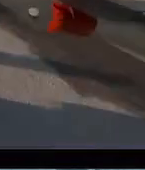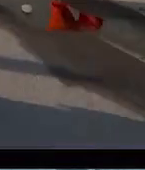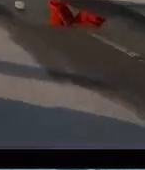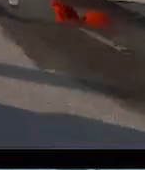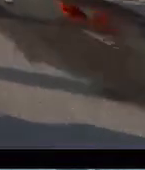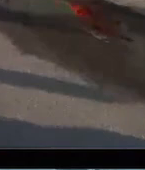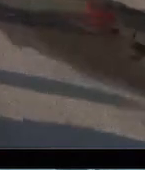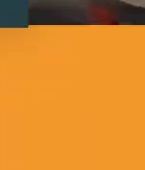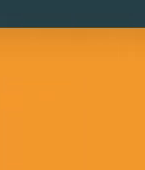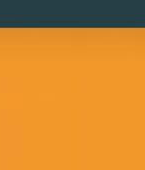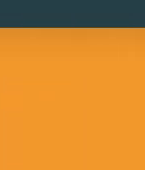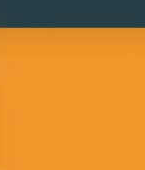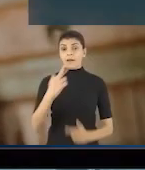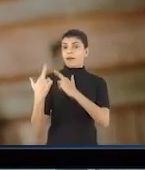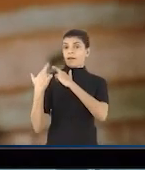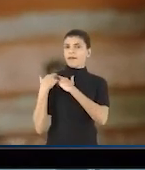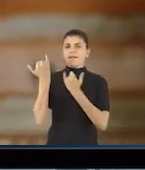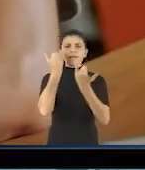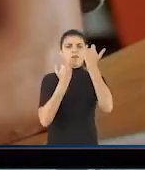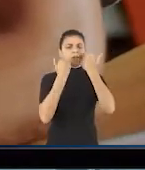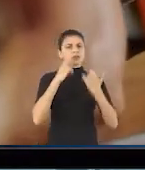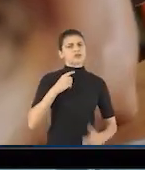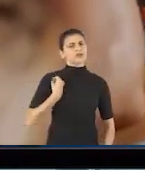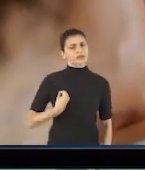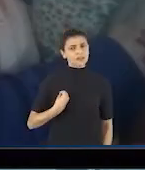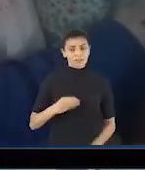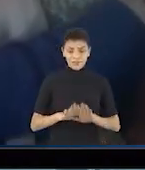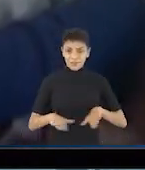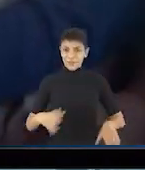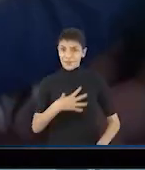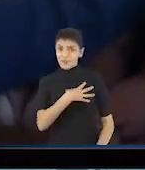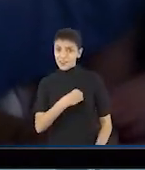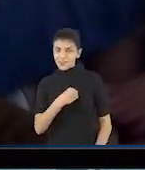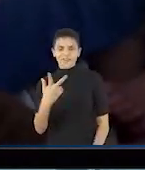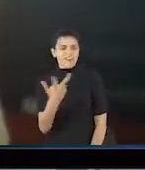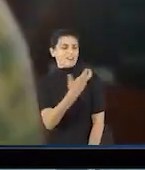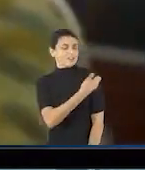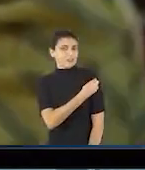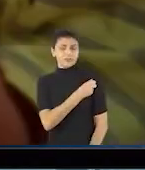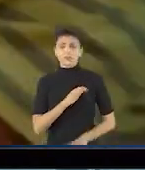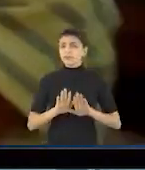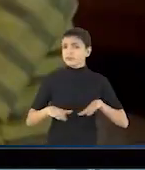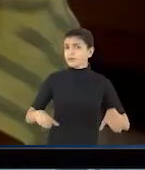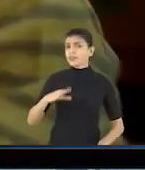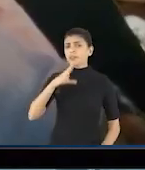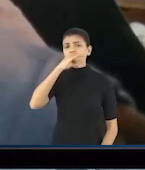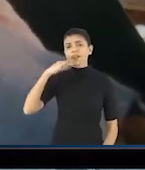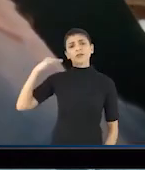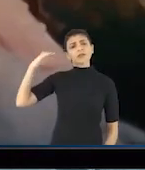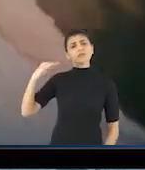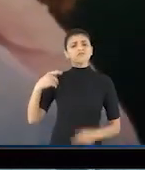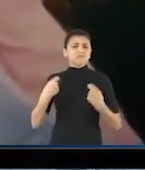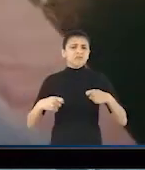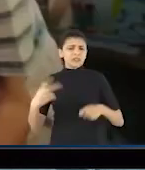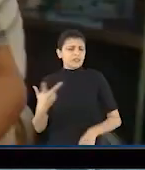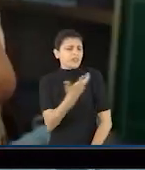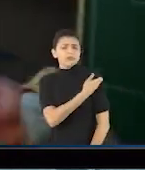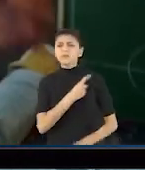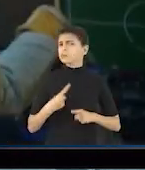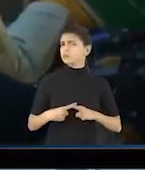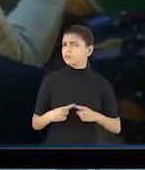estado por 12 dias. A Secretaria de Saúde de Angra dos Reis está participando da campanha nacional de vacinação